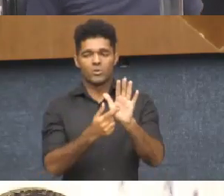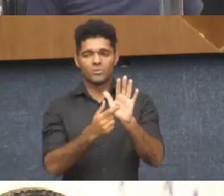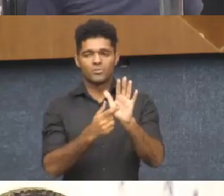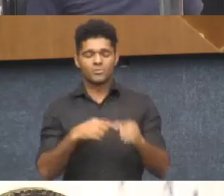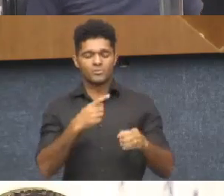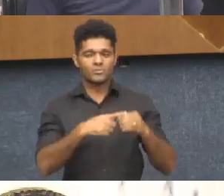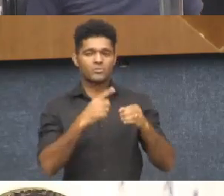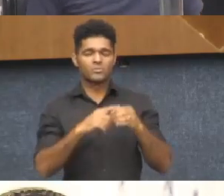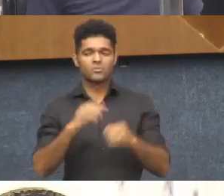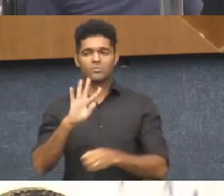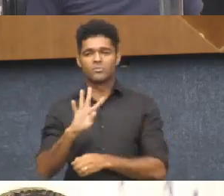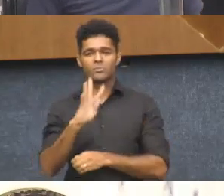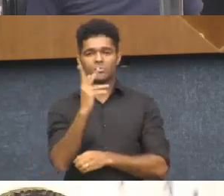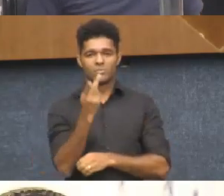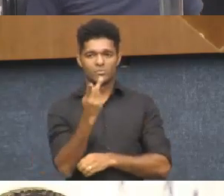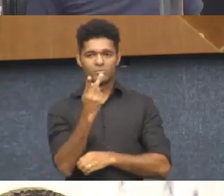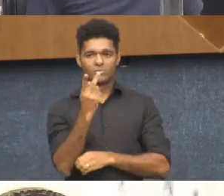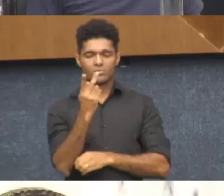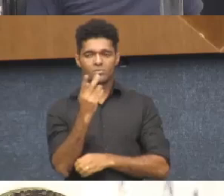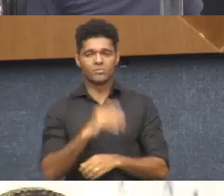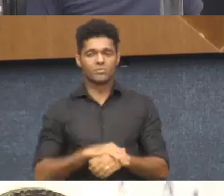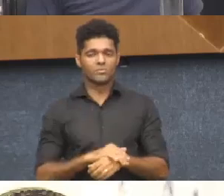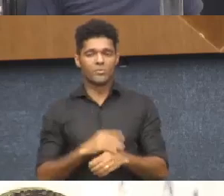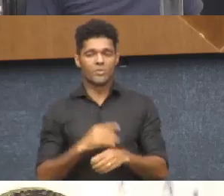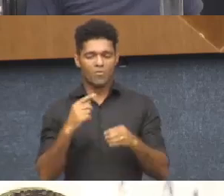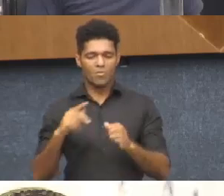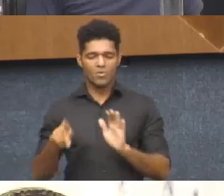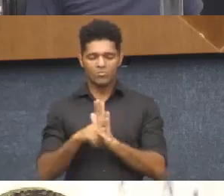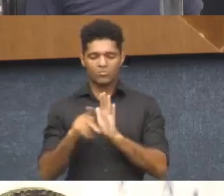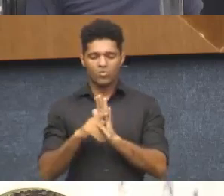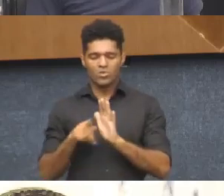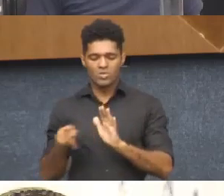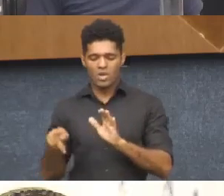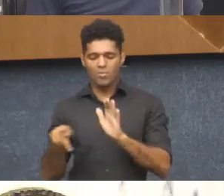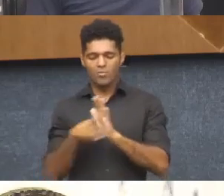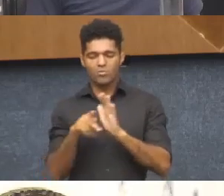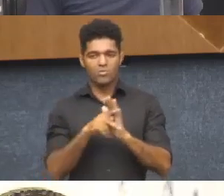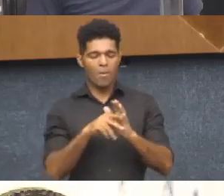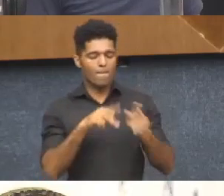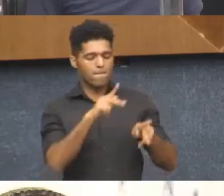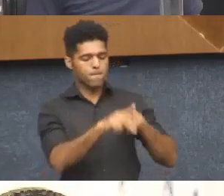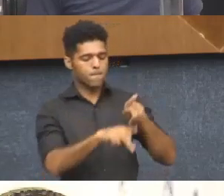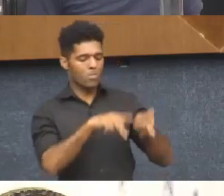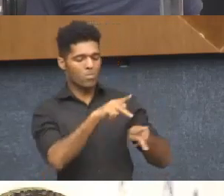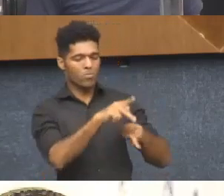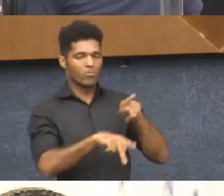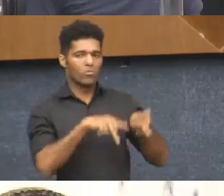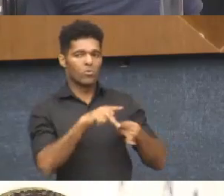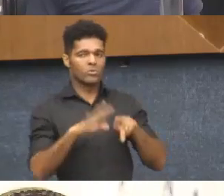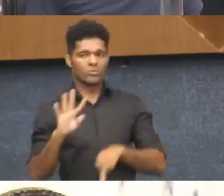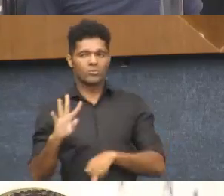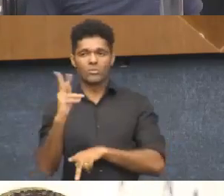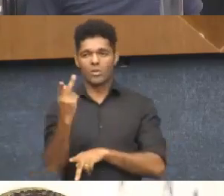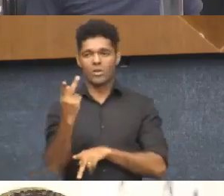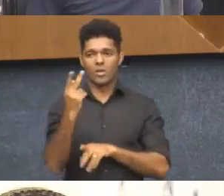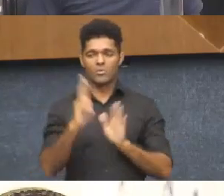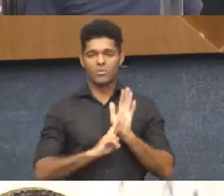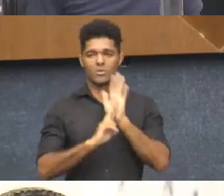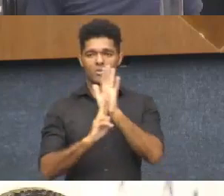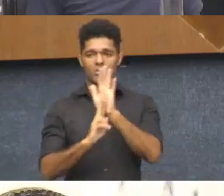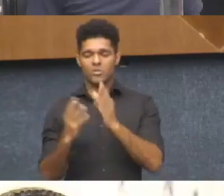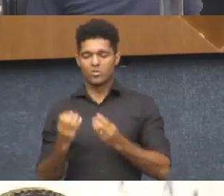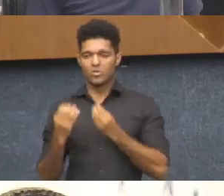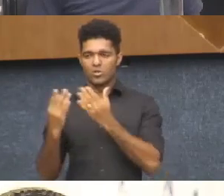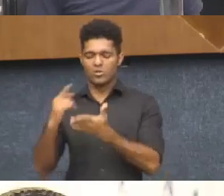Belo Horizonte, cidadania honorária. O povo de Belo Horizonte, por seus representantes, concede o presente título